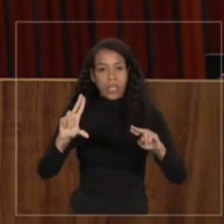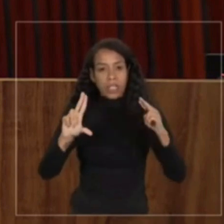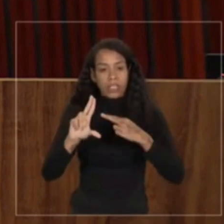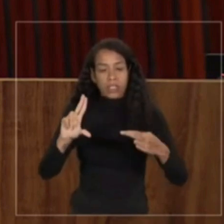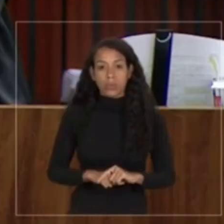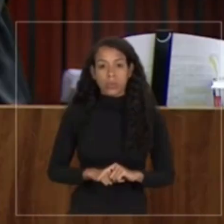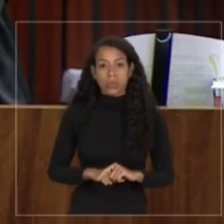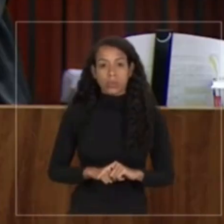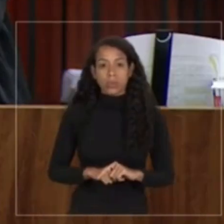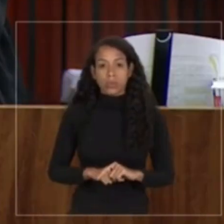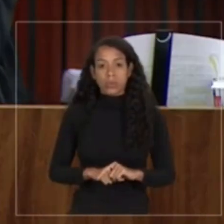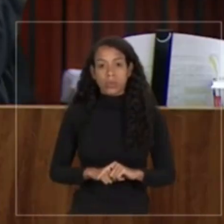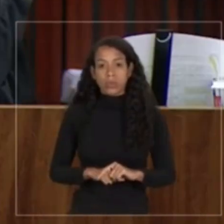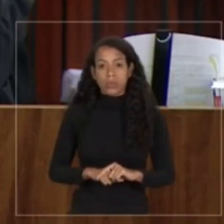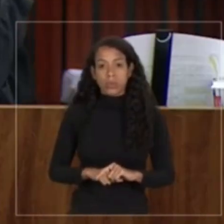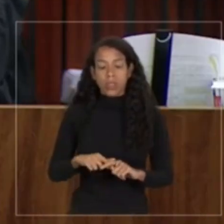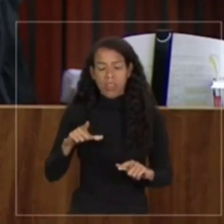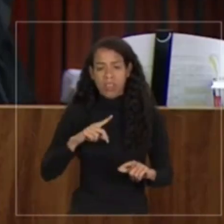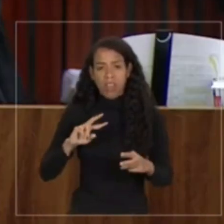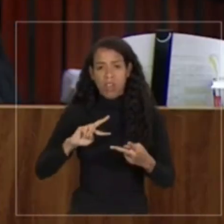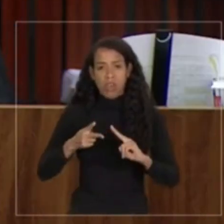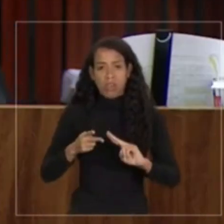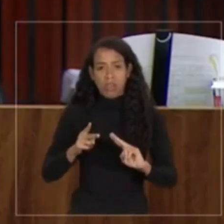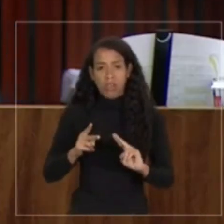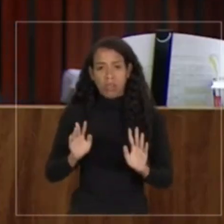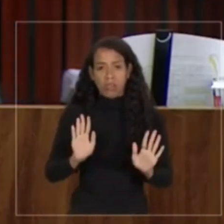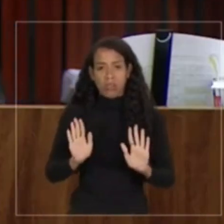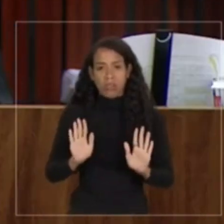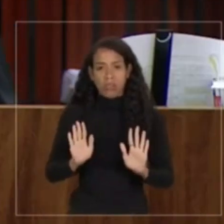do candidato. Há alguma divergência?